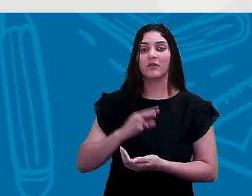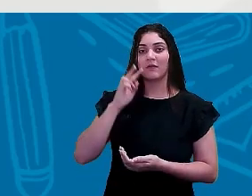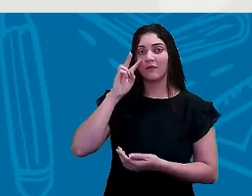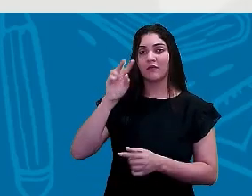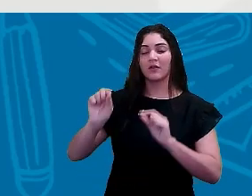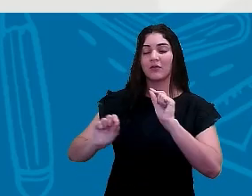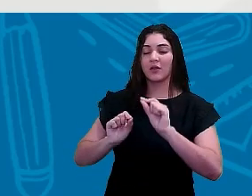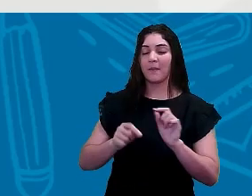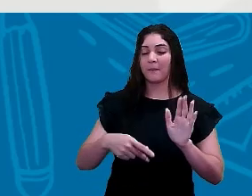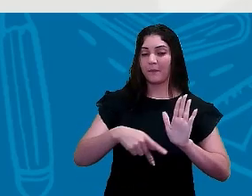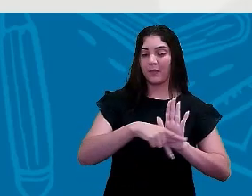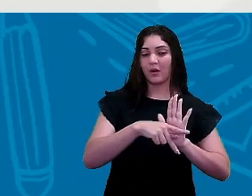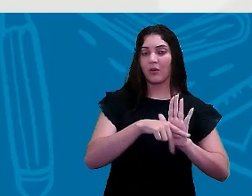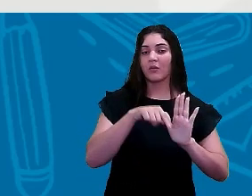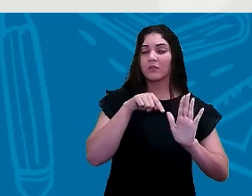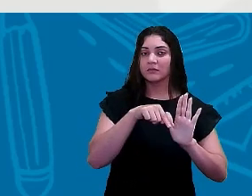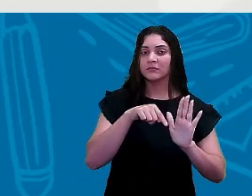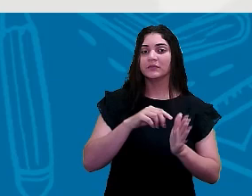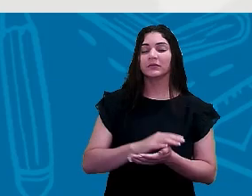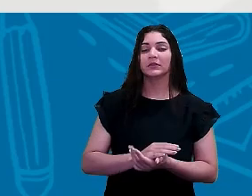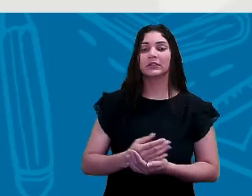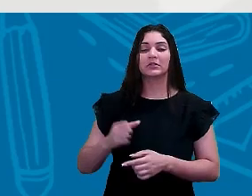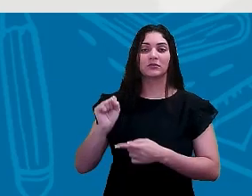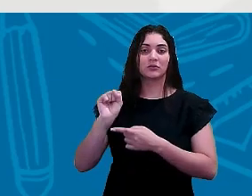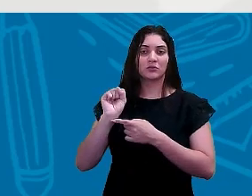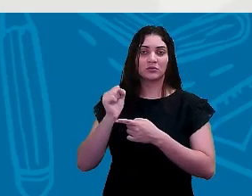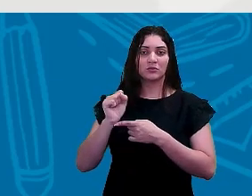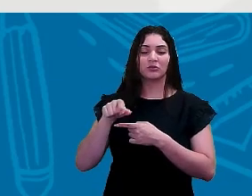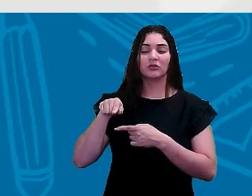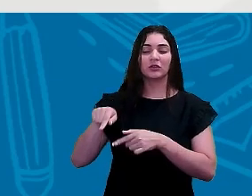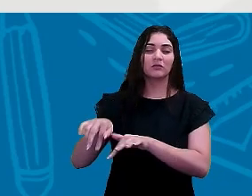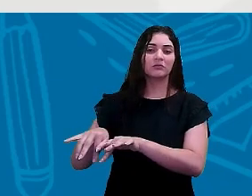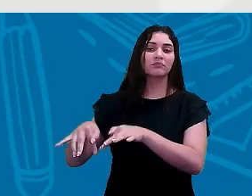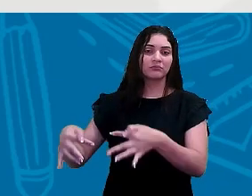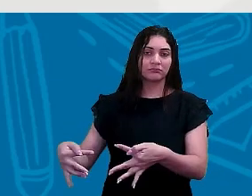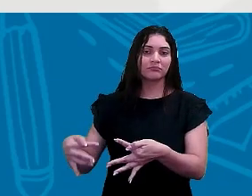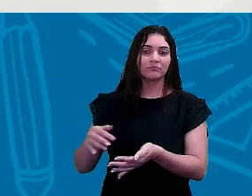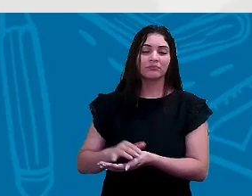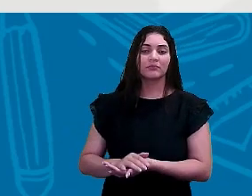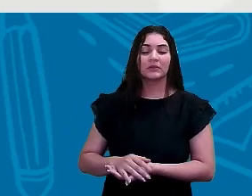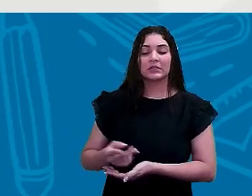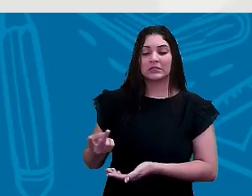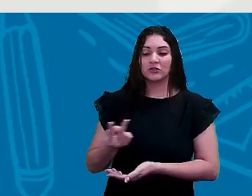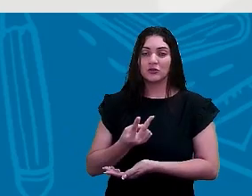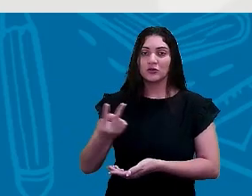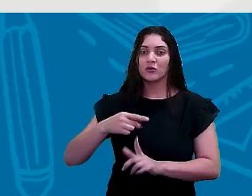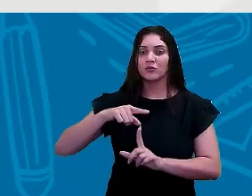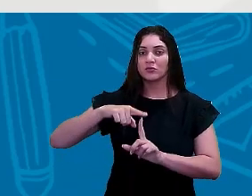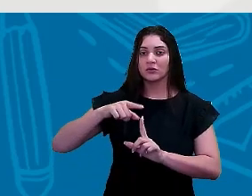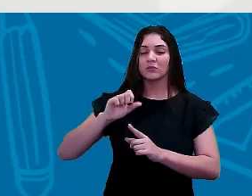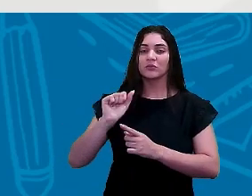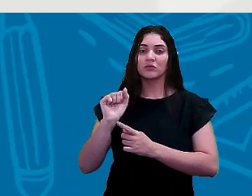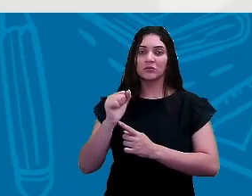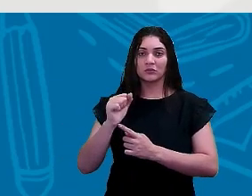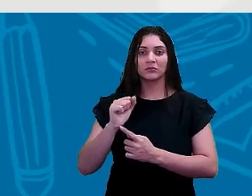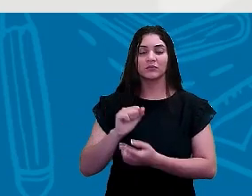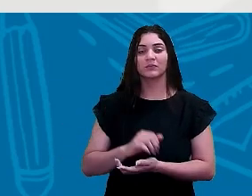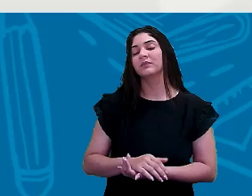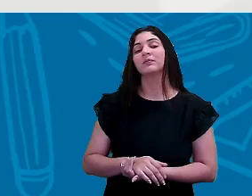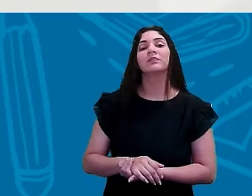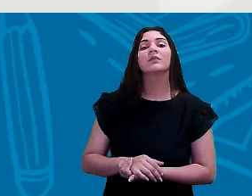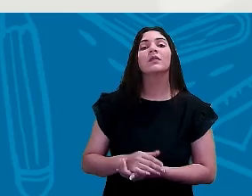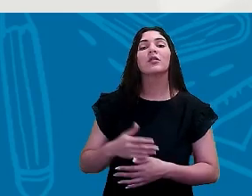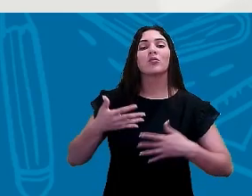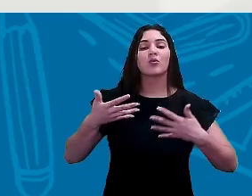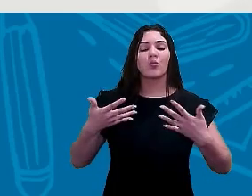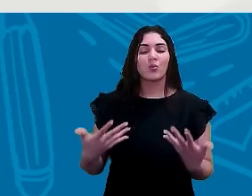aqui, ó, próprio e substantivo comum. São esses dois tipos de substantivos, os